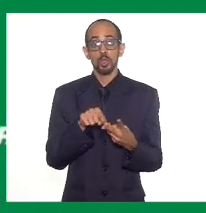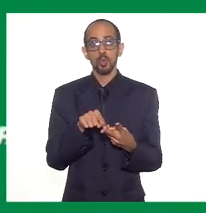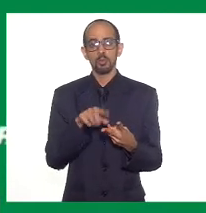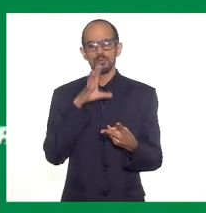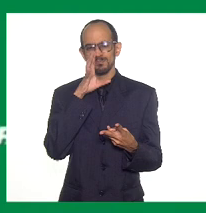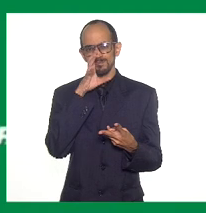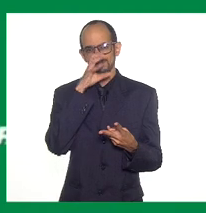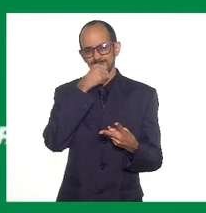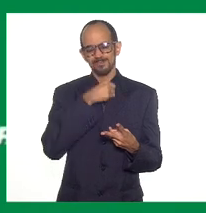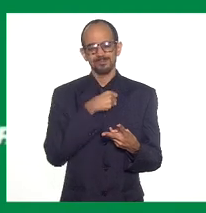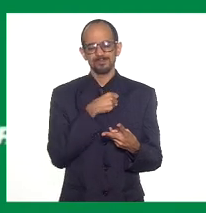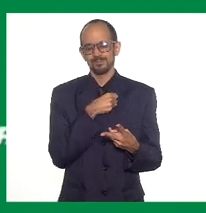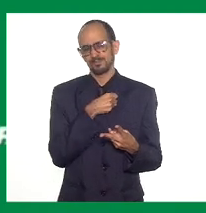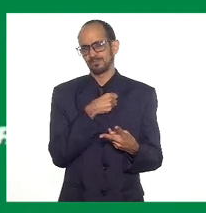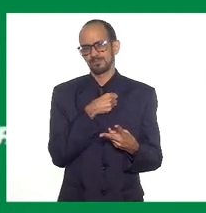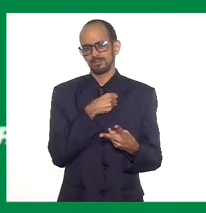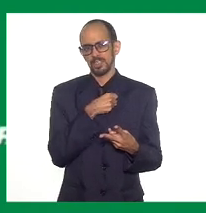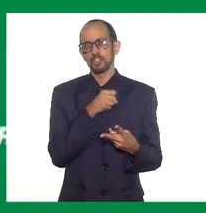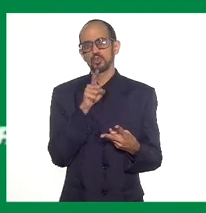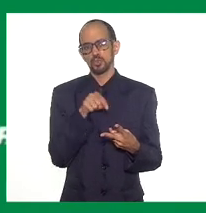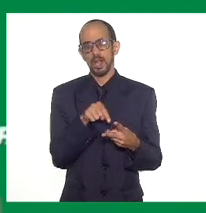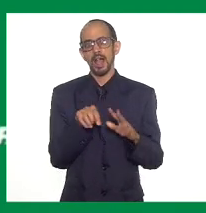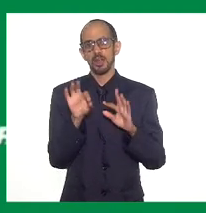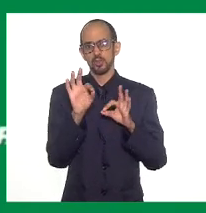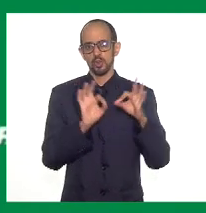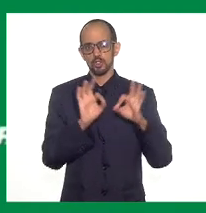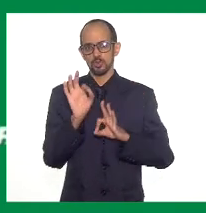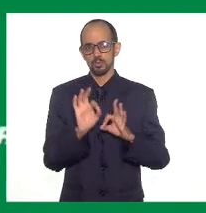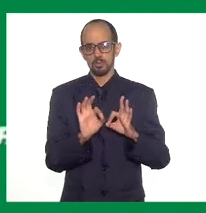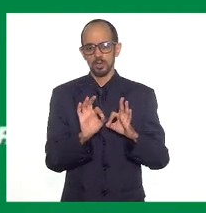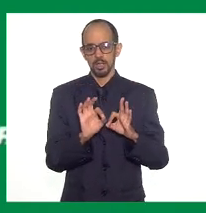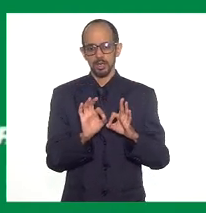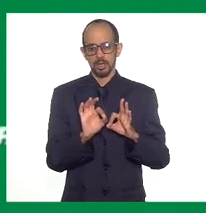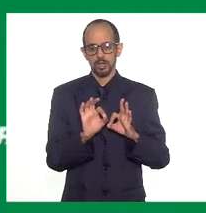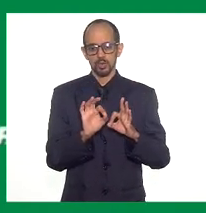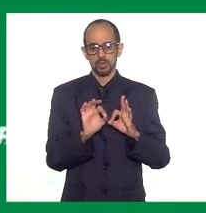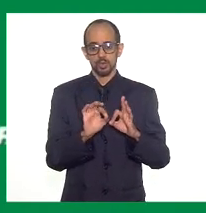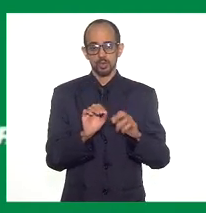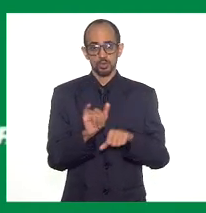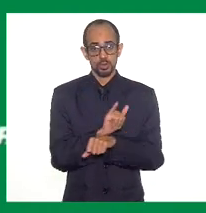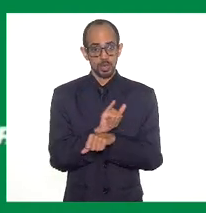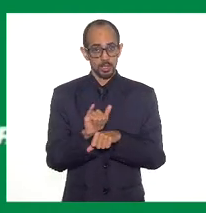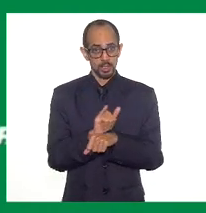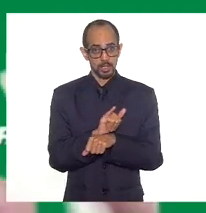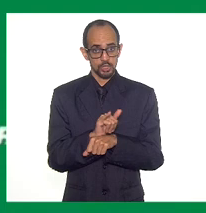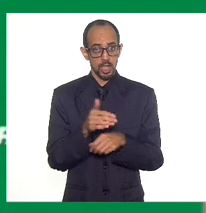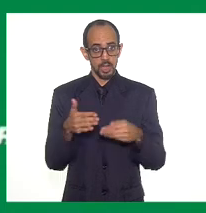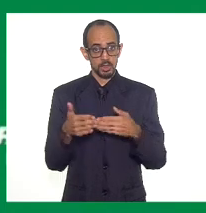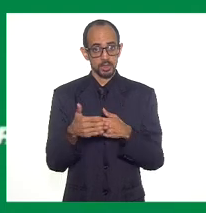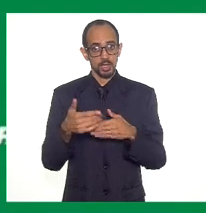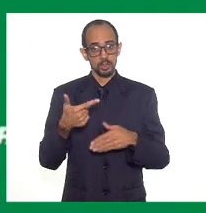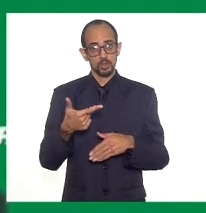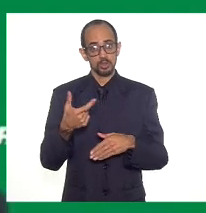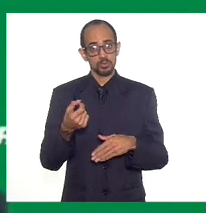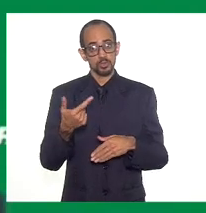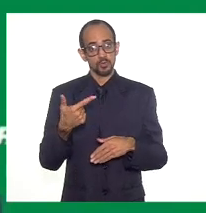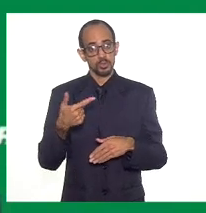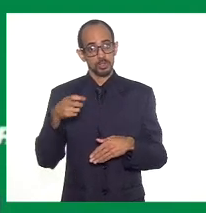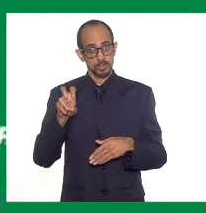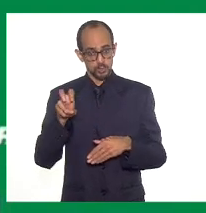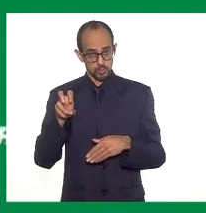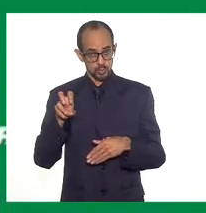plano estratégico 21-25. A gente vai buscar essa dupla resiliência. O que é a dupla resiliência?